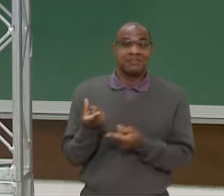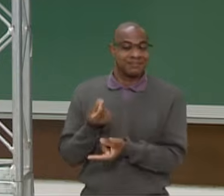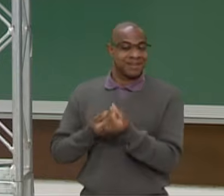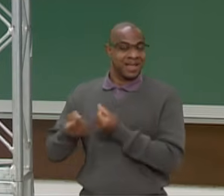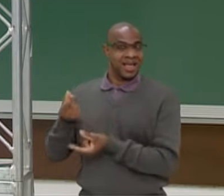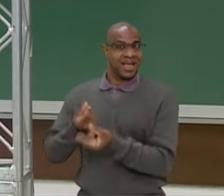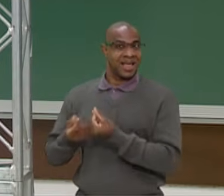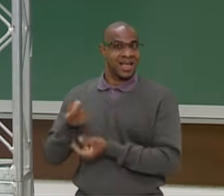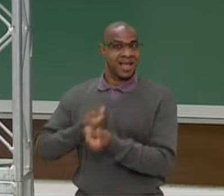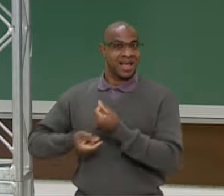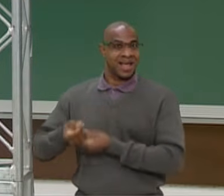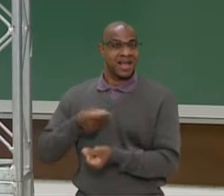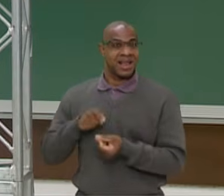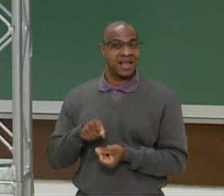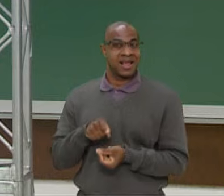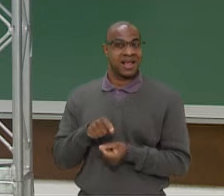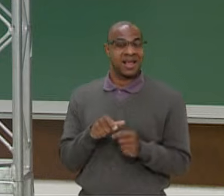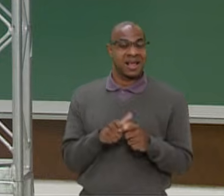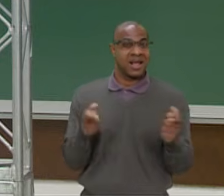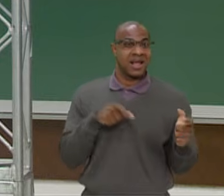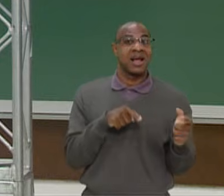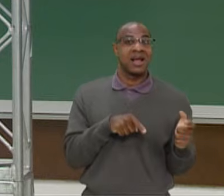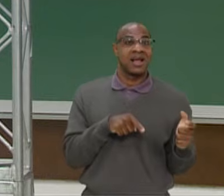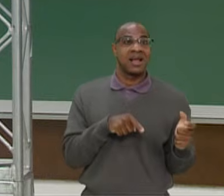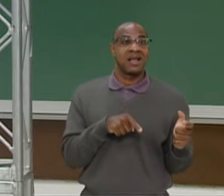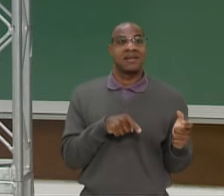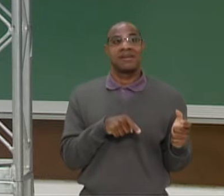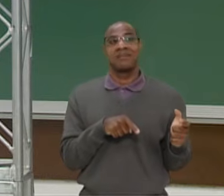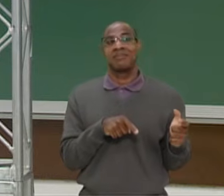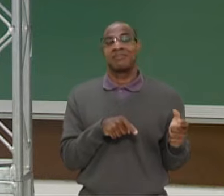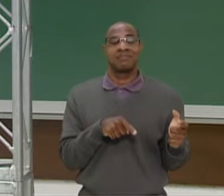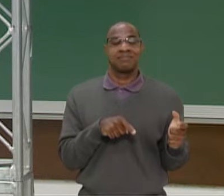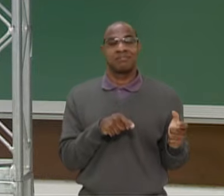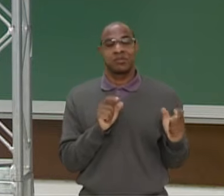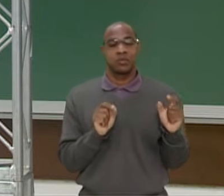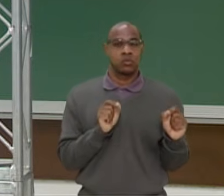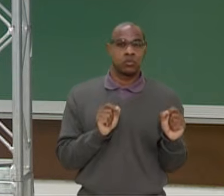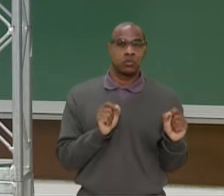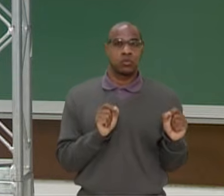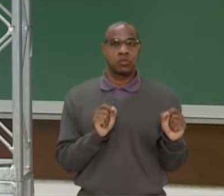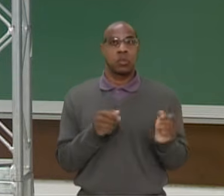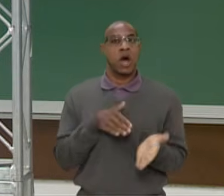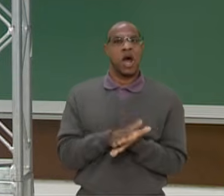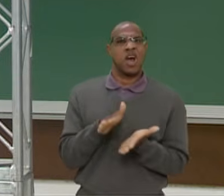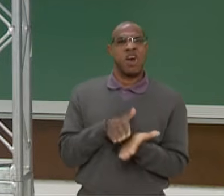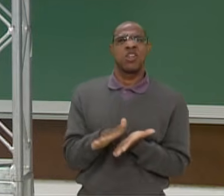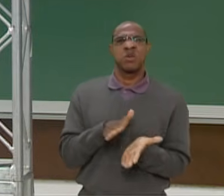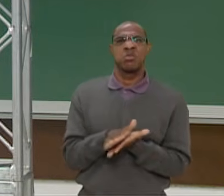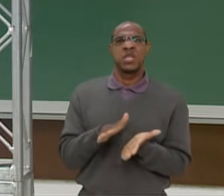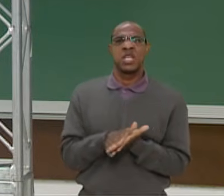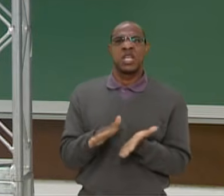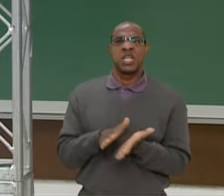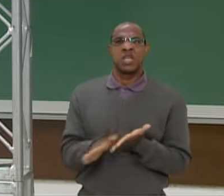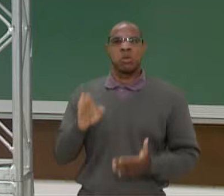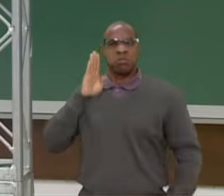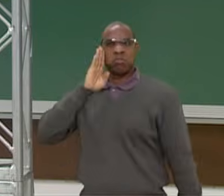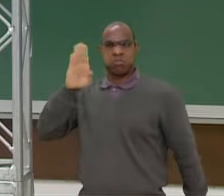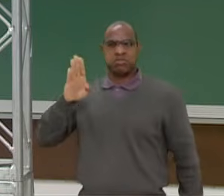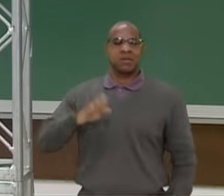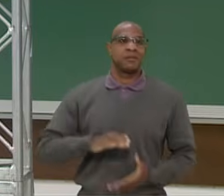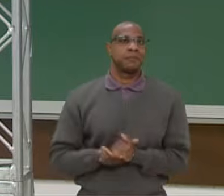a população inteira se torna, né, ali um consumidor em potencial.